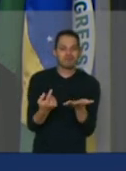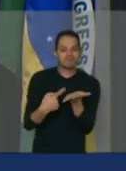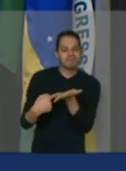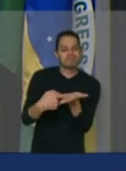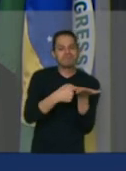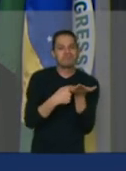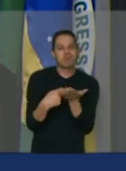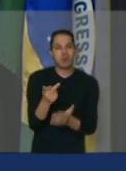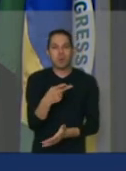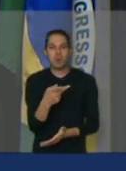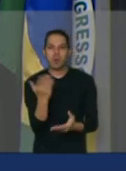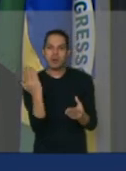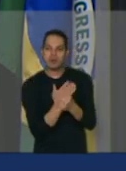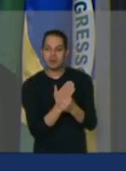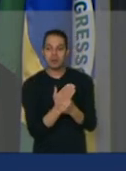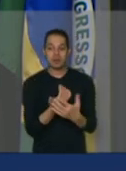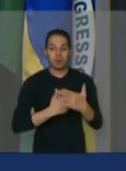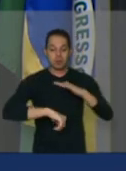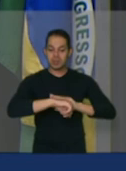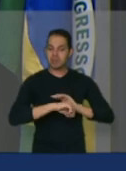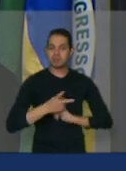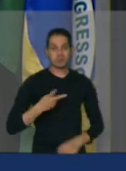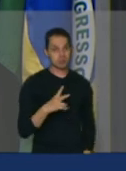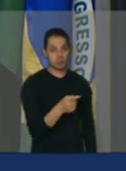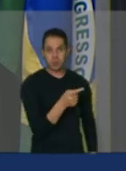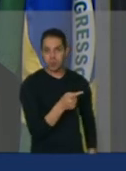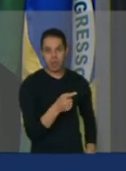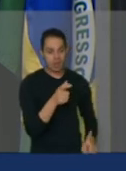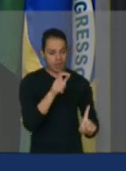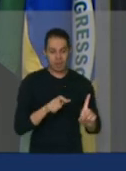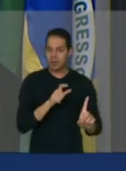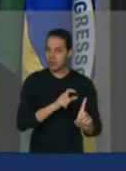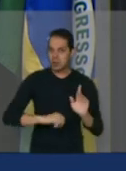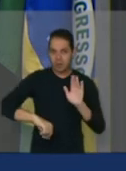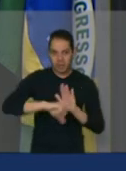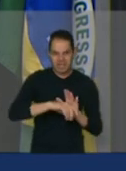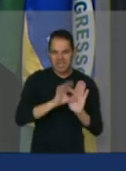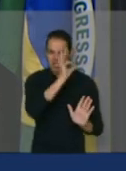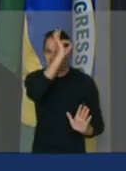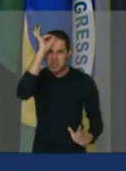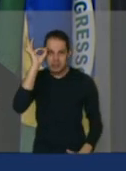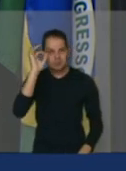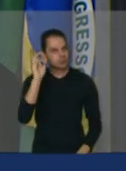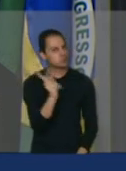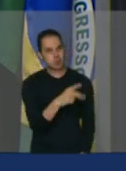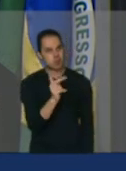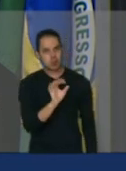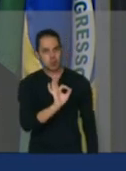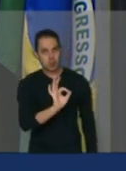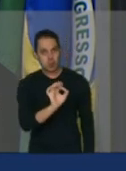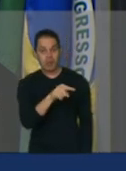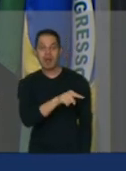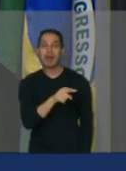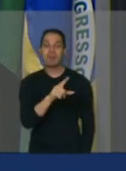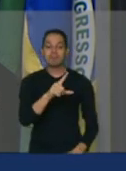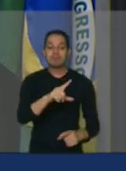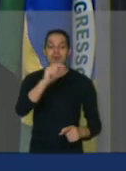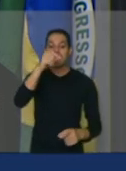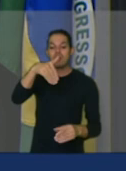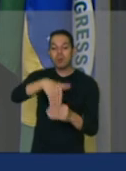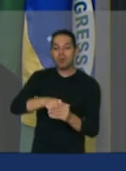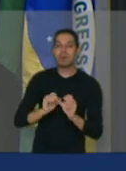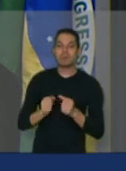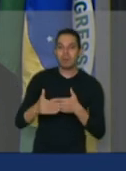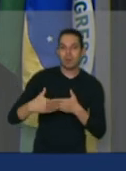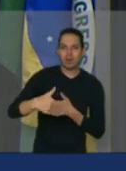erro processual. Os crimes dele permanecem. Ele não foi inocentado. Uma manobra para torná-lo elegível.